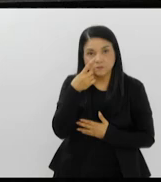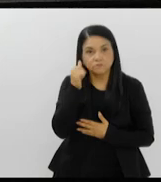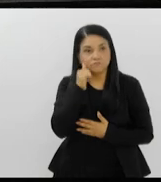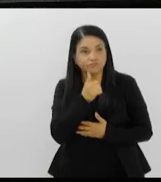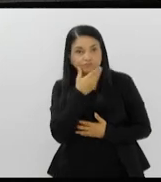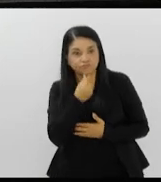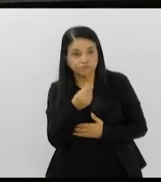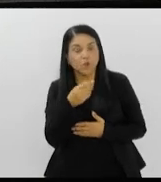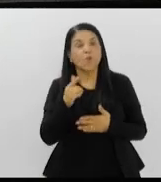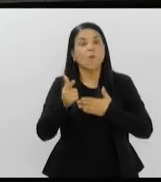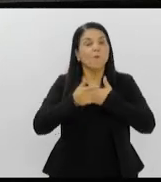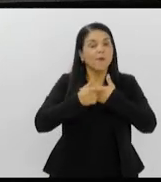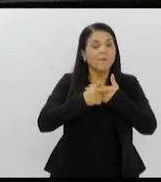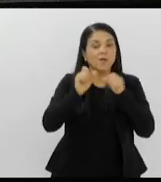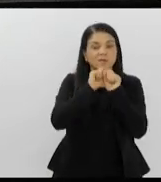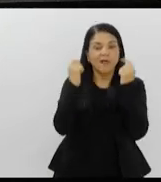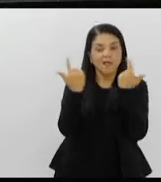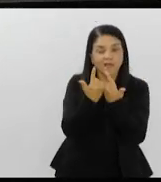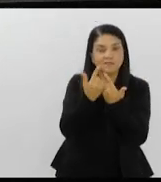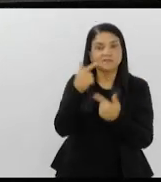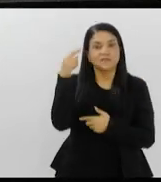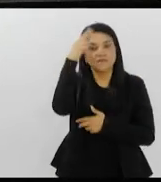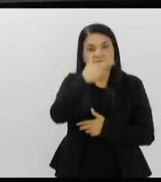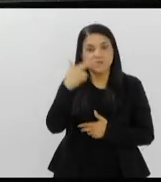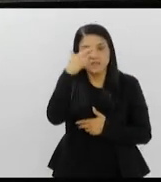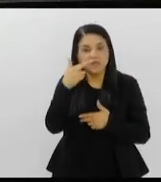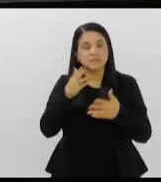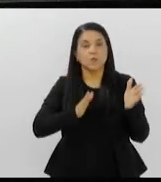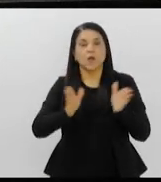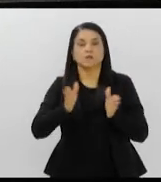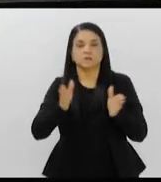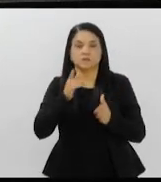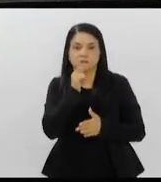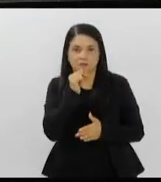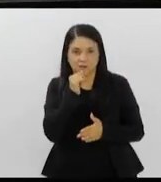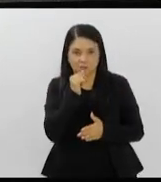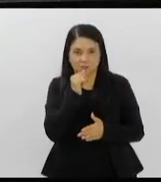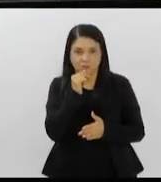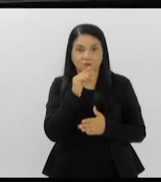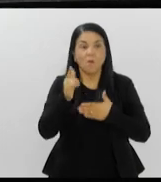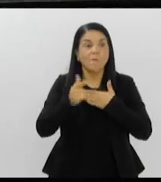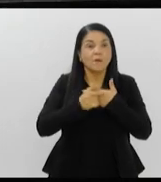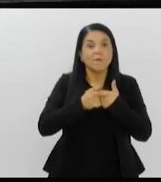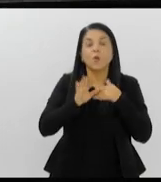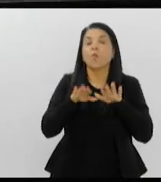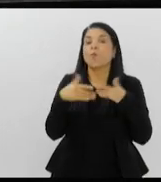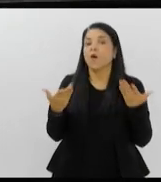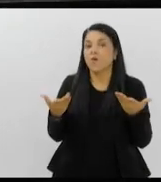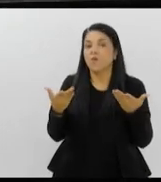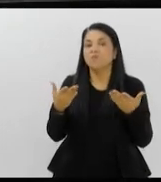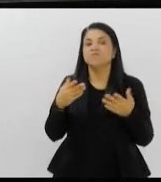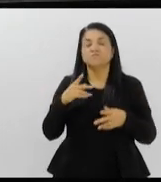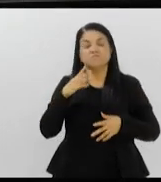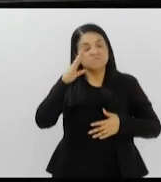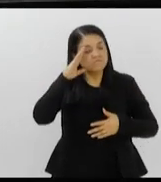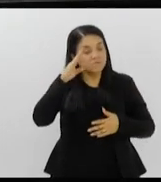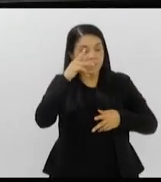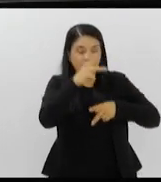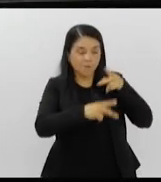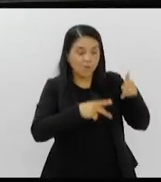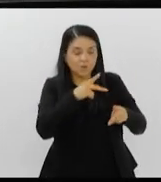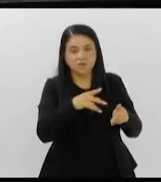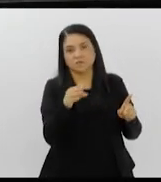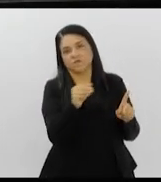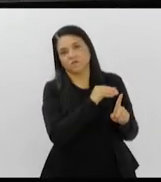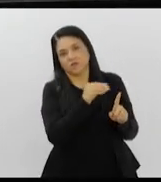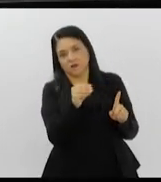papel da LERJ na fiscalização do acesso à água, especialmente quando falamos das populações mais vulnerabilizadas?